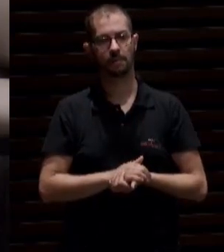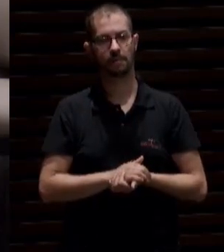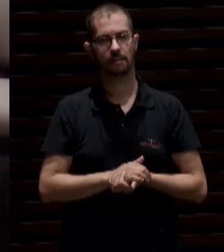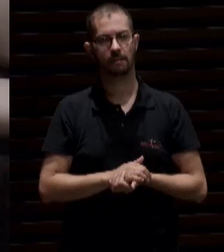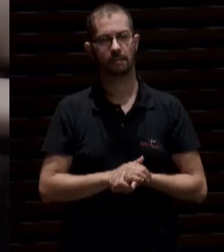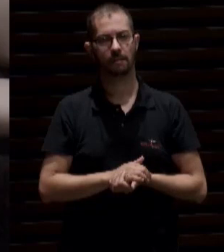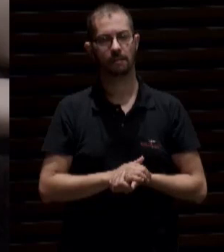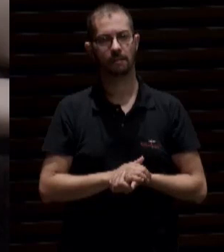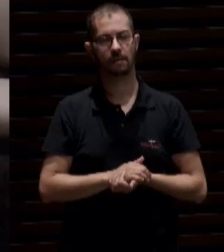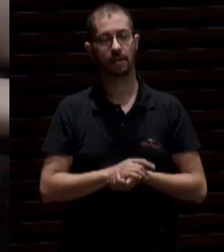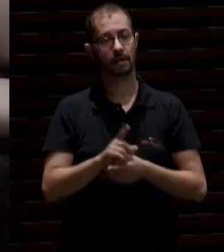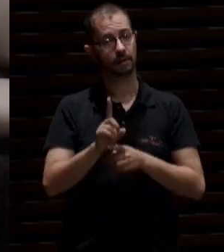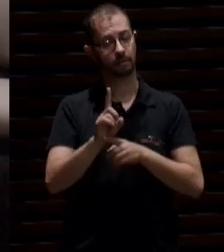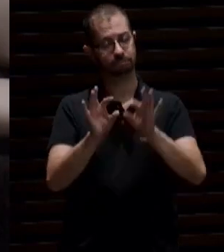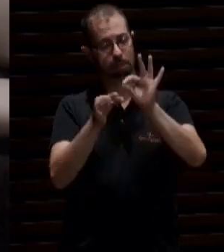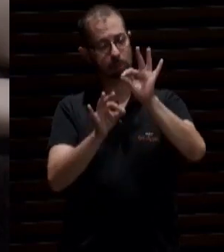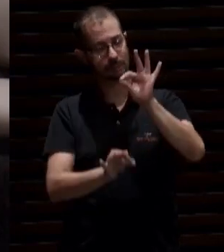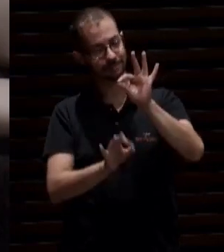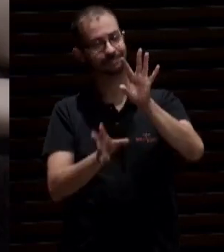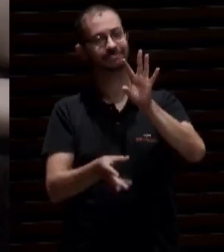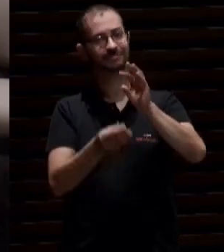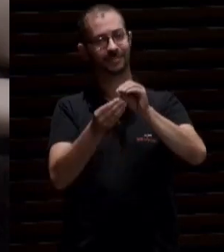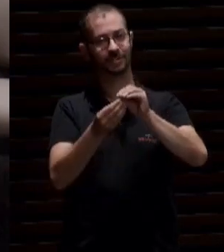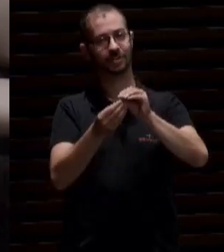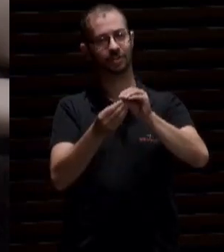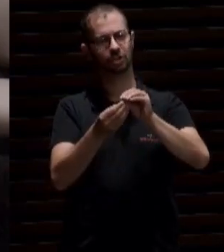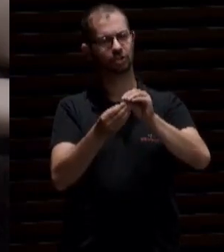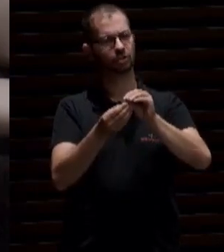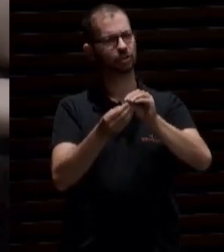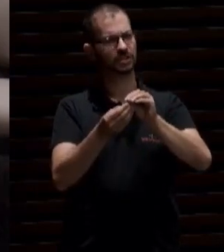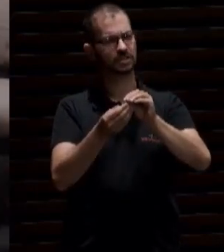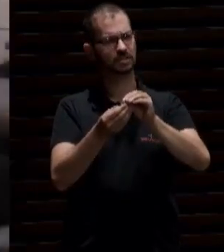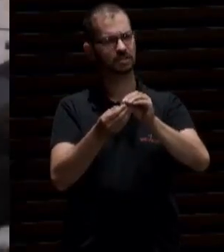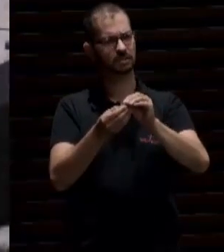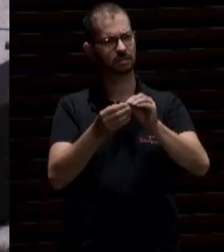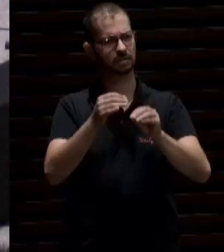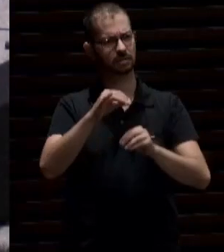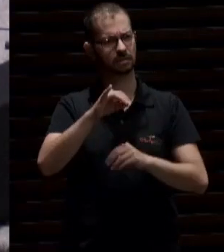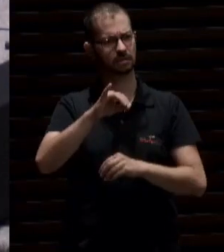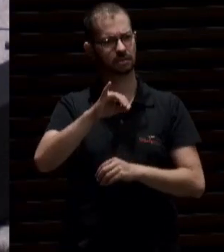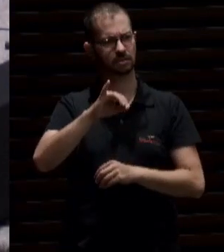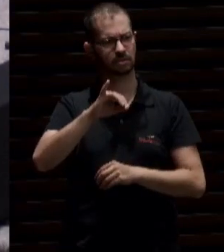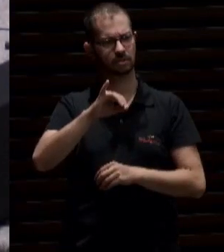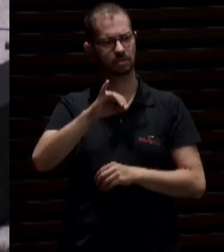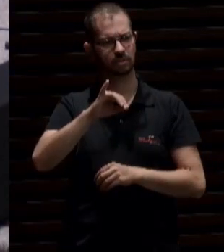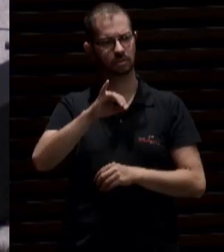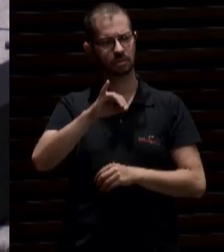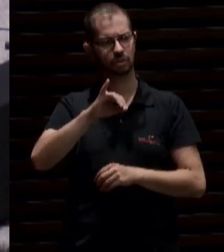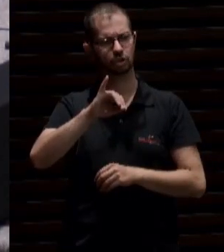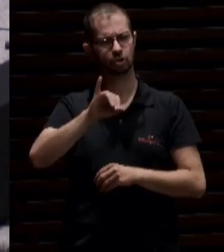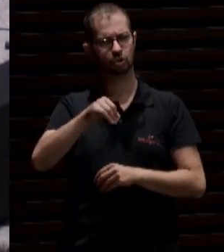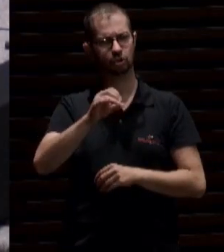Mas, sem delongas, vamos lá, vamos abrir em Jonas capítulo 2. A versão que eu vou usar é a NAA, para caso você